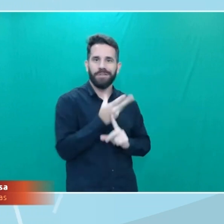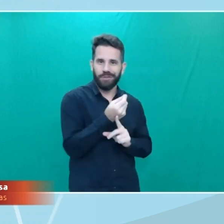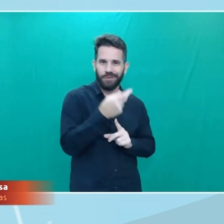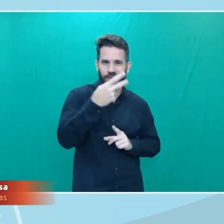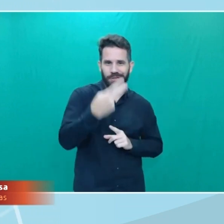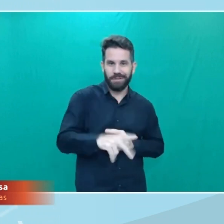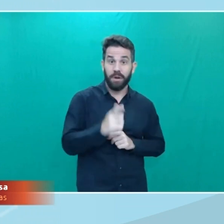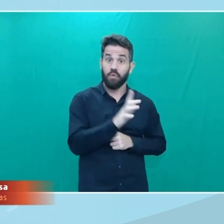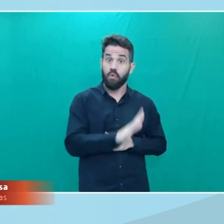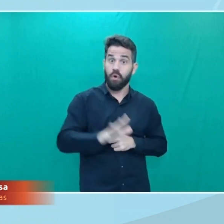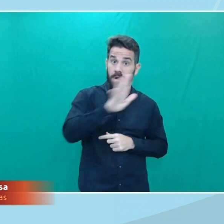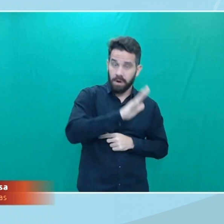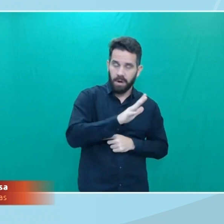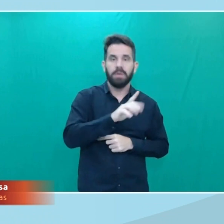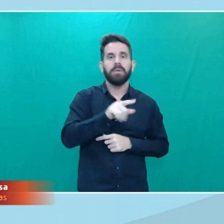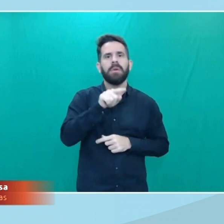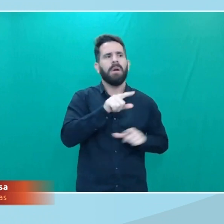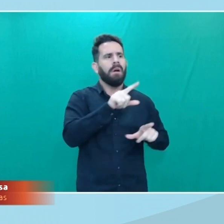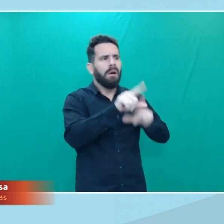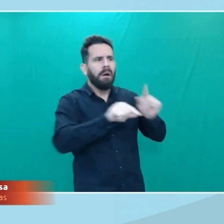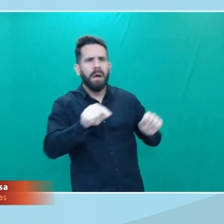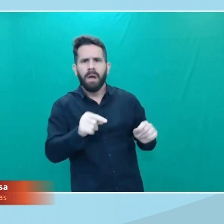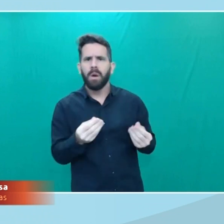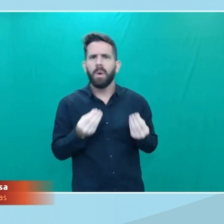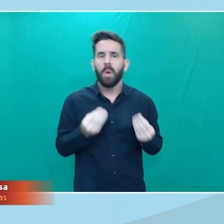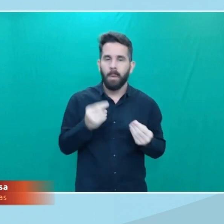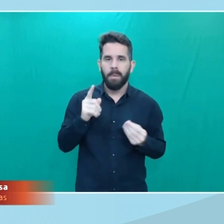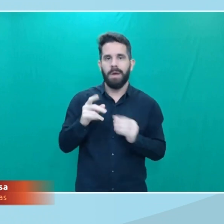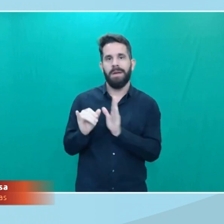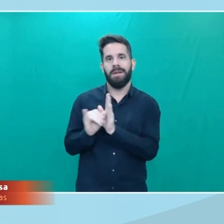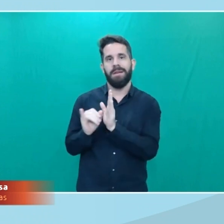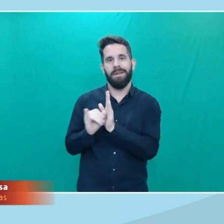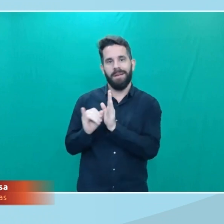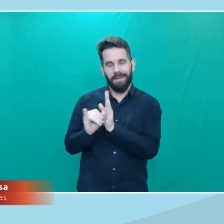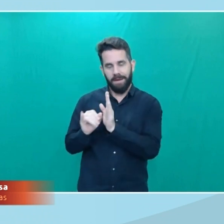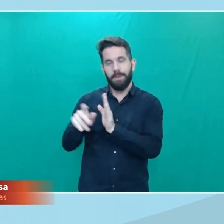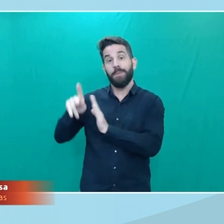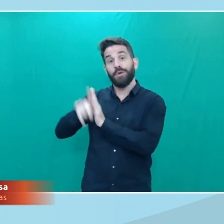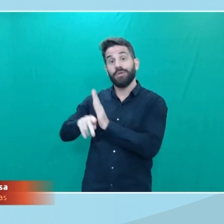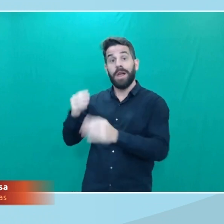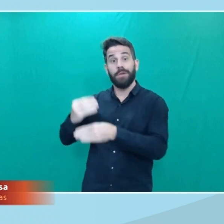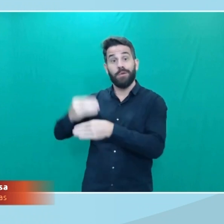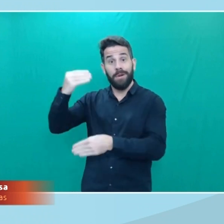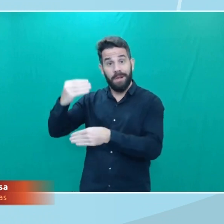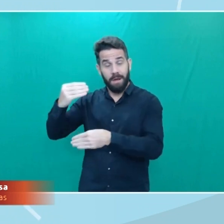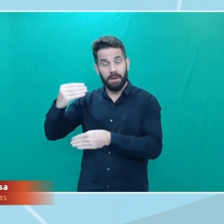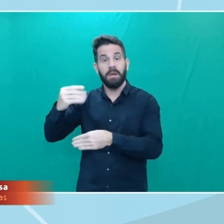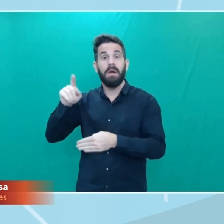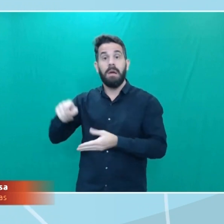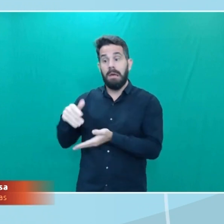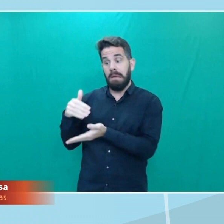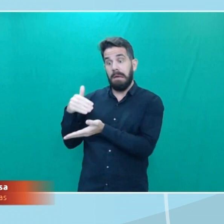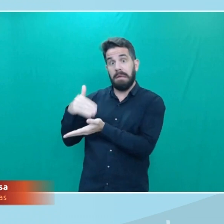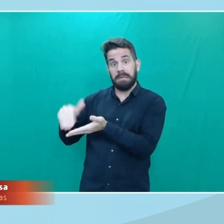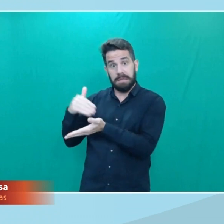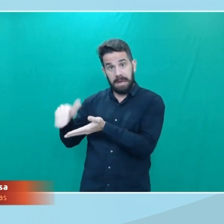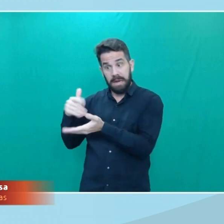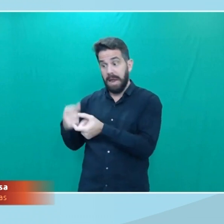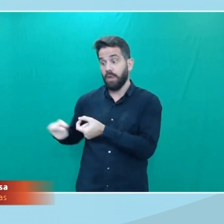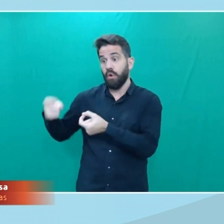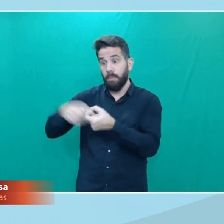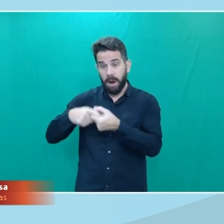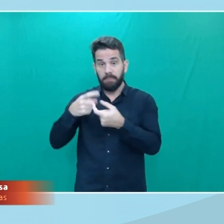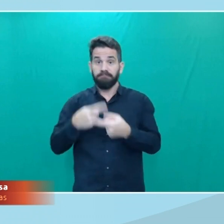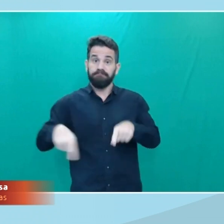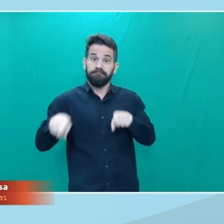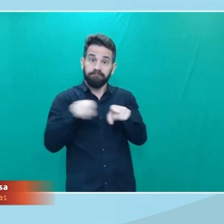edital público do projeto CLAC, idealizado pela Secretaria de Retomada, em parceria com o Sesc Goiás. O